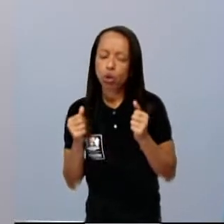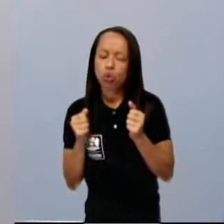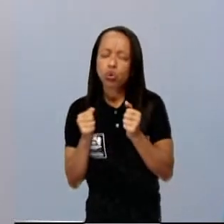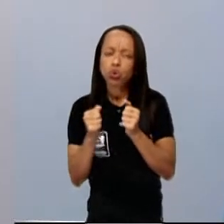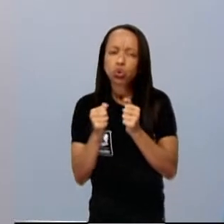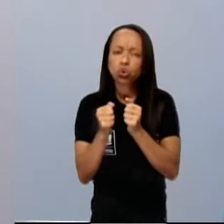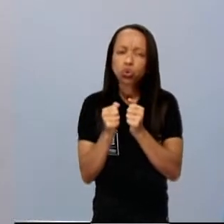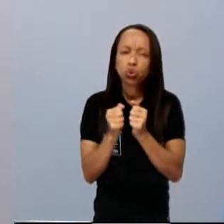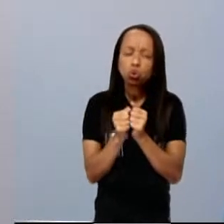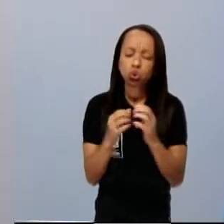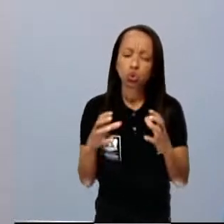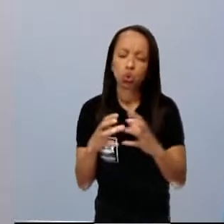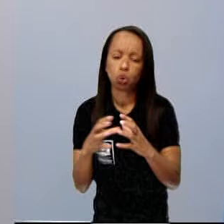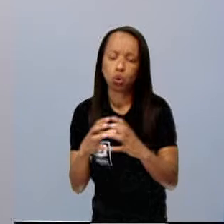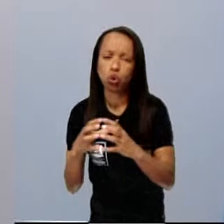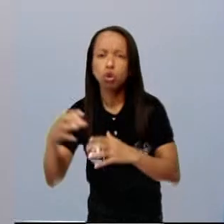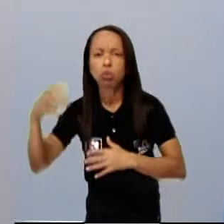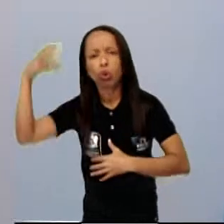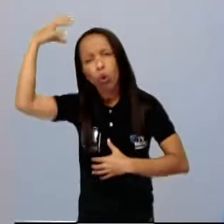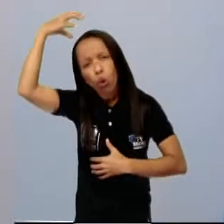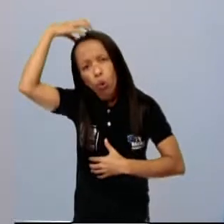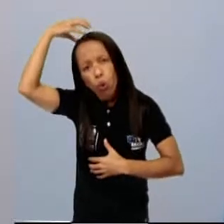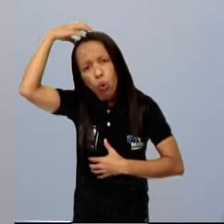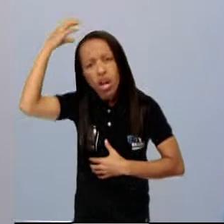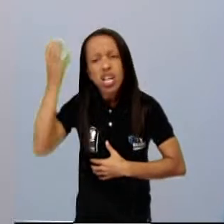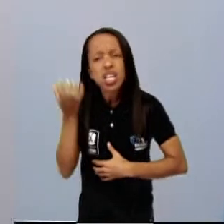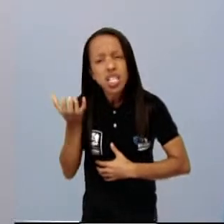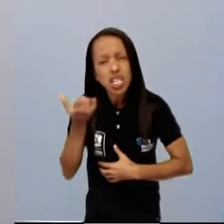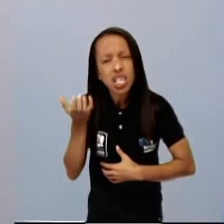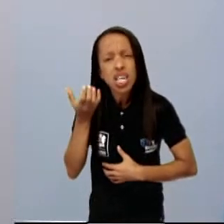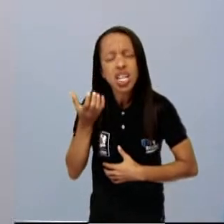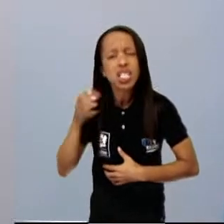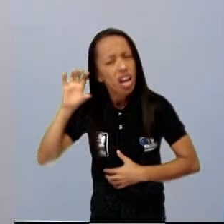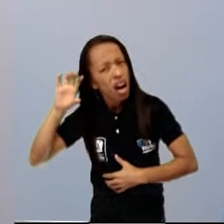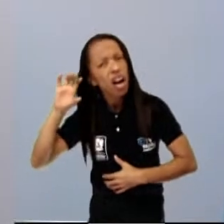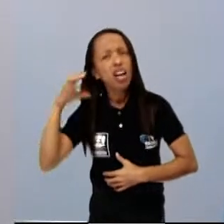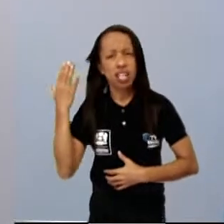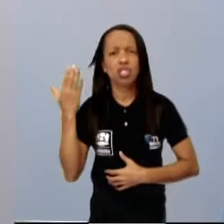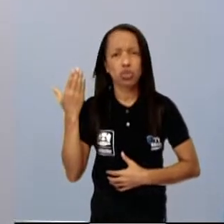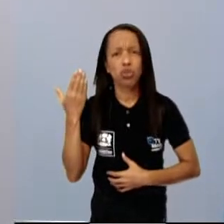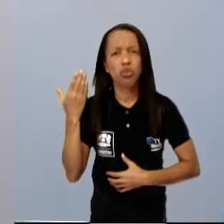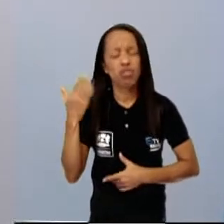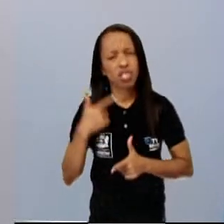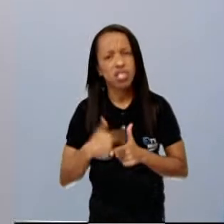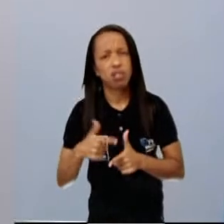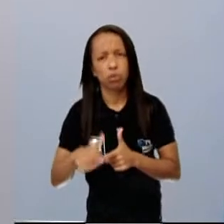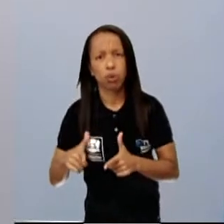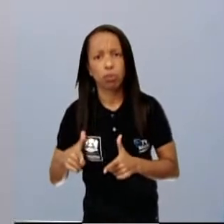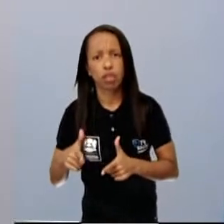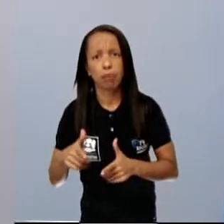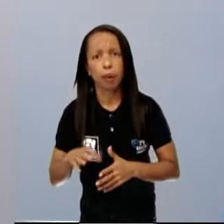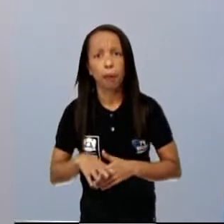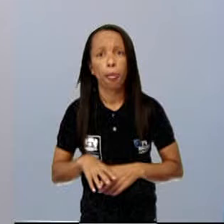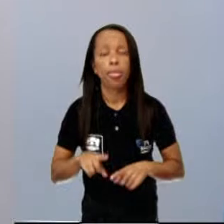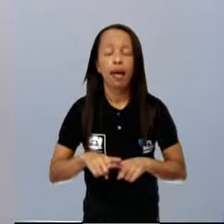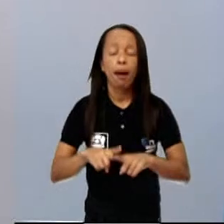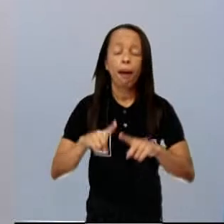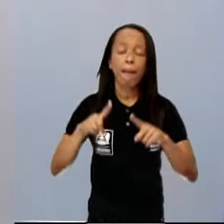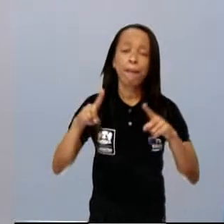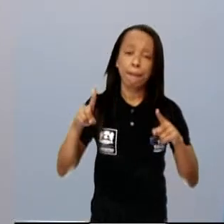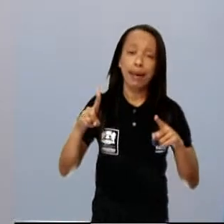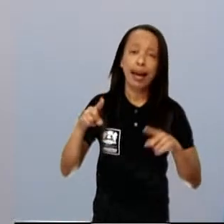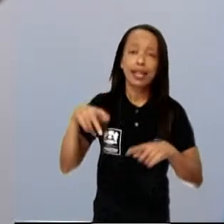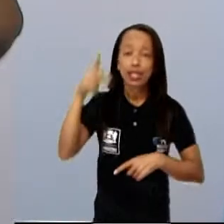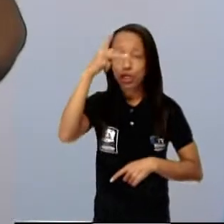com o primeiro e com o segundo estado, de todo jeito essa medida. Só que o pessoal do terceiro estado acabou